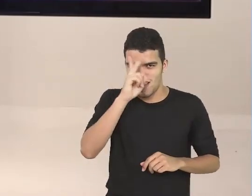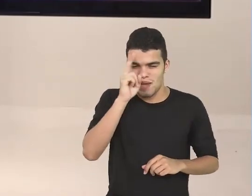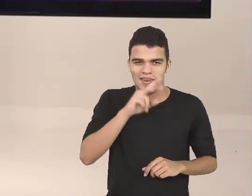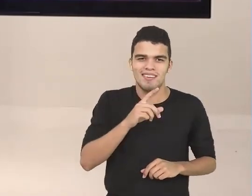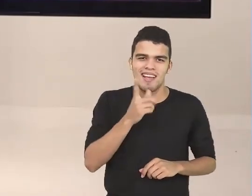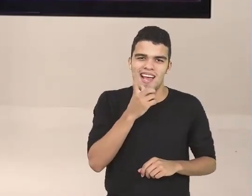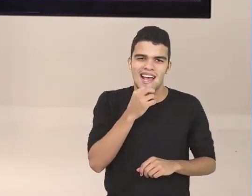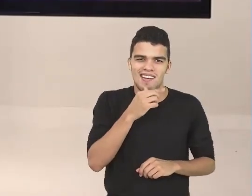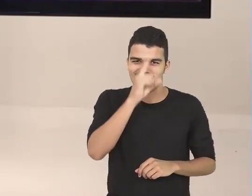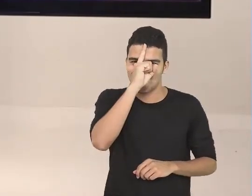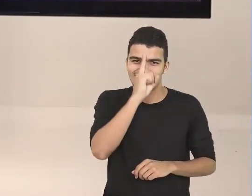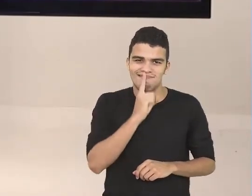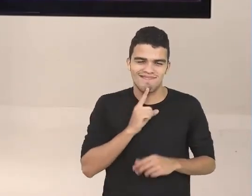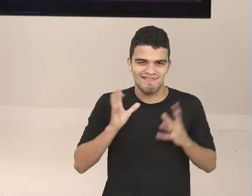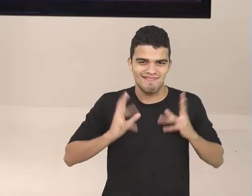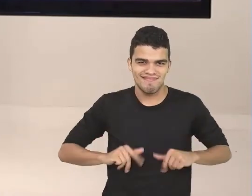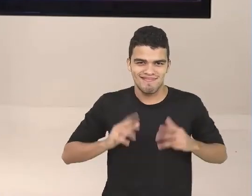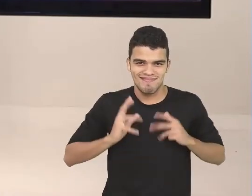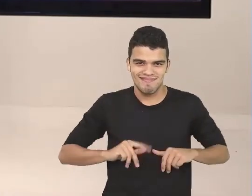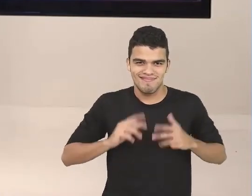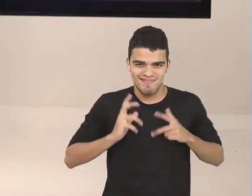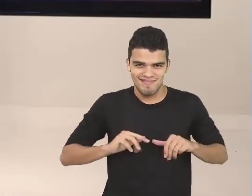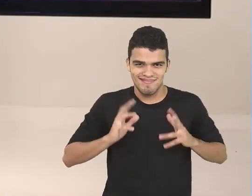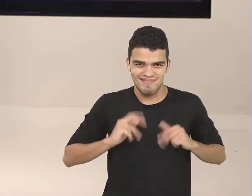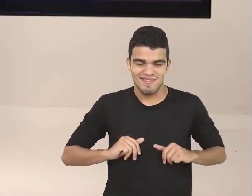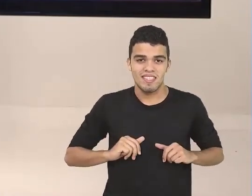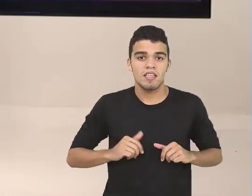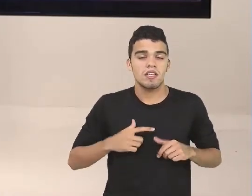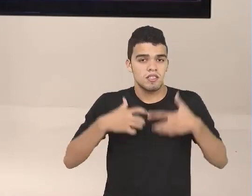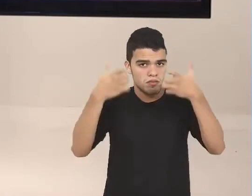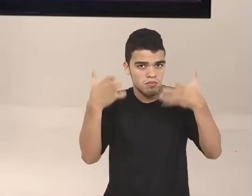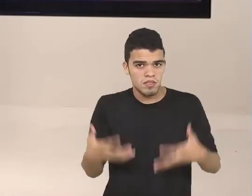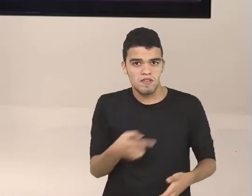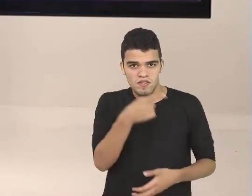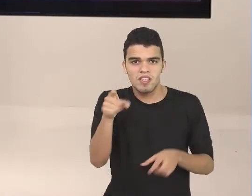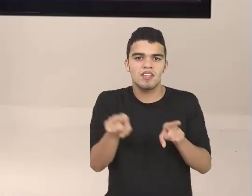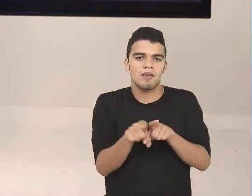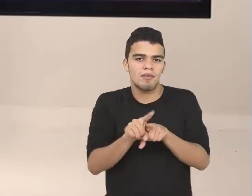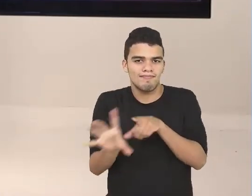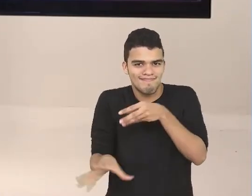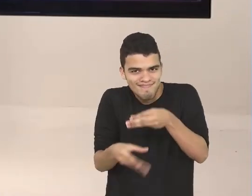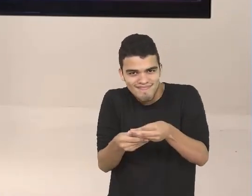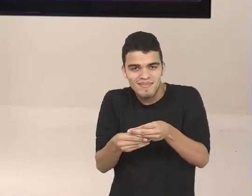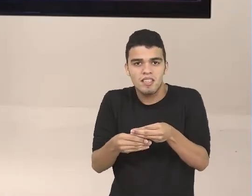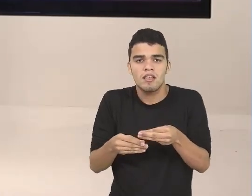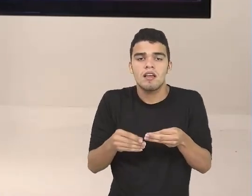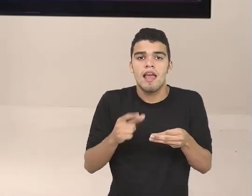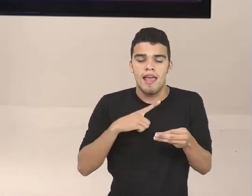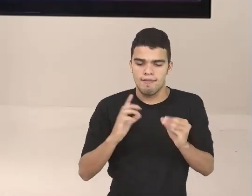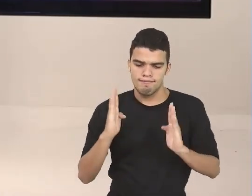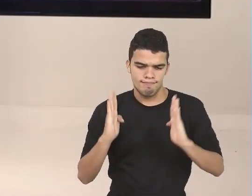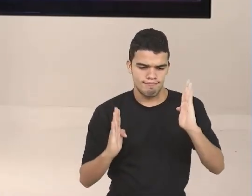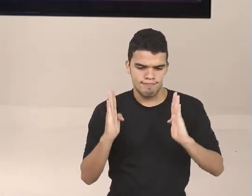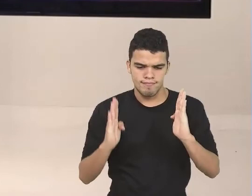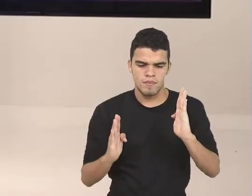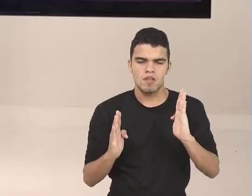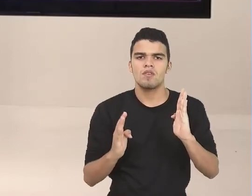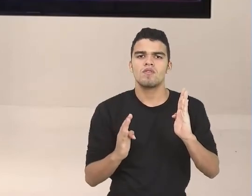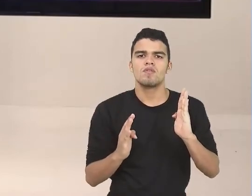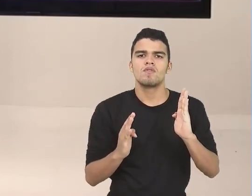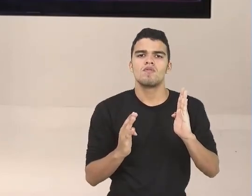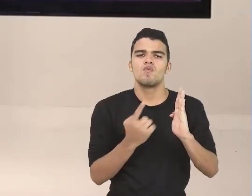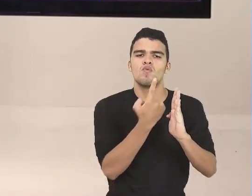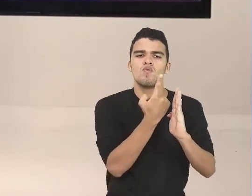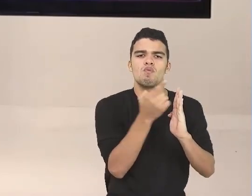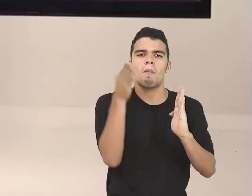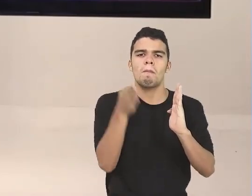Lá no slide sobre água sanitária, eu coloquei também que a concentração é basicamente de 1 para 40. O que quer dizer